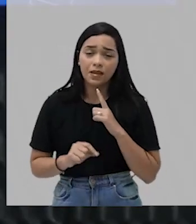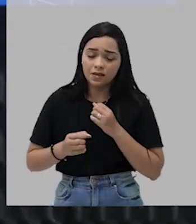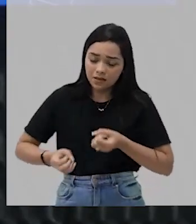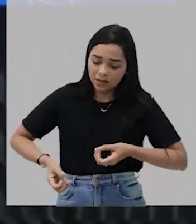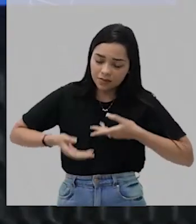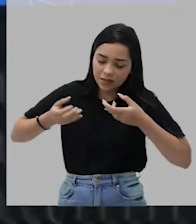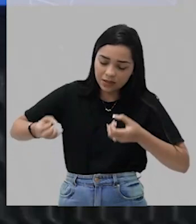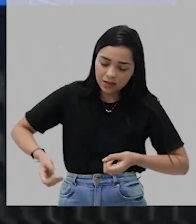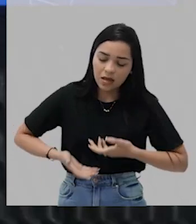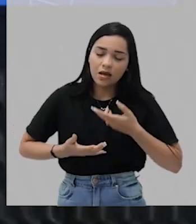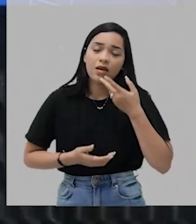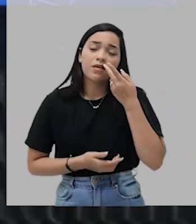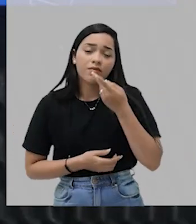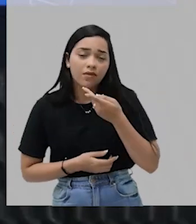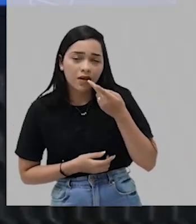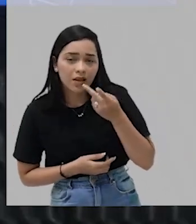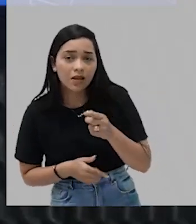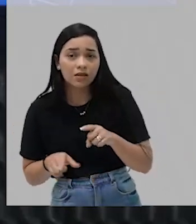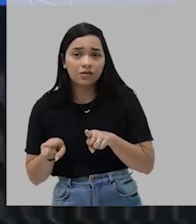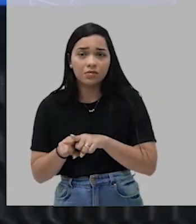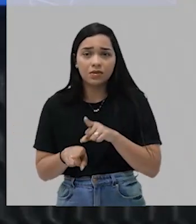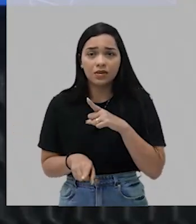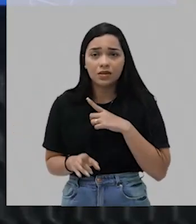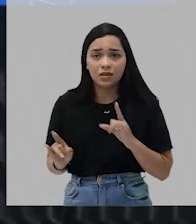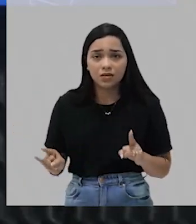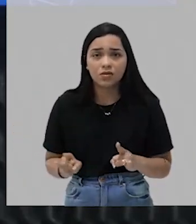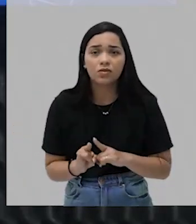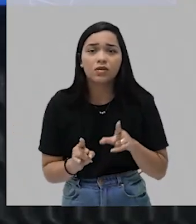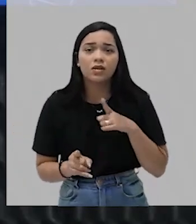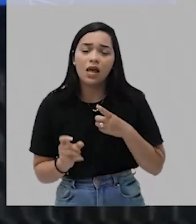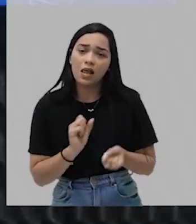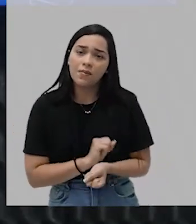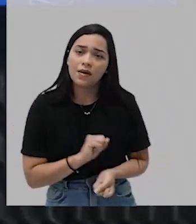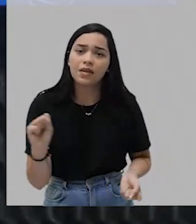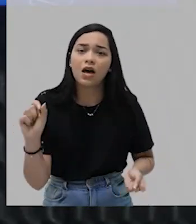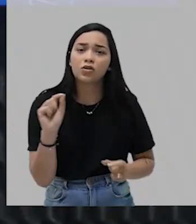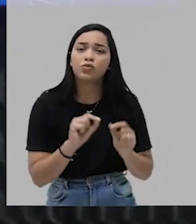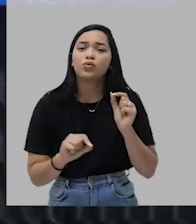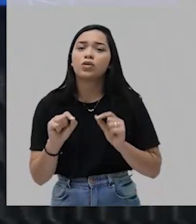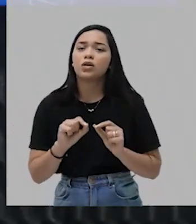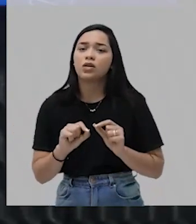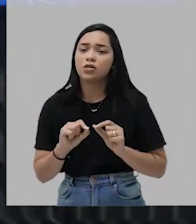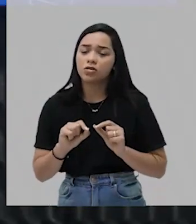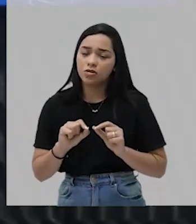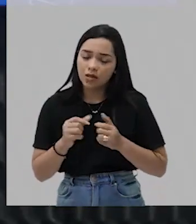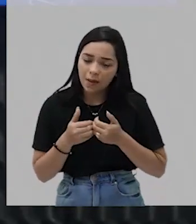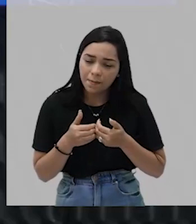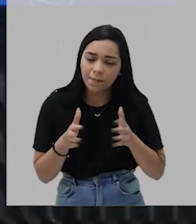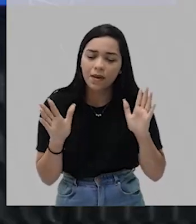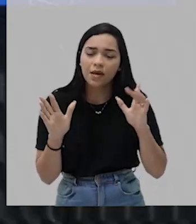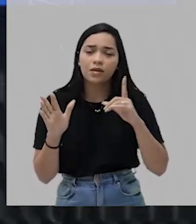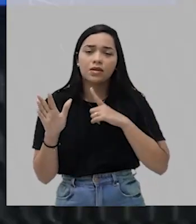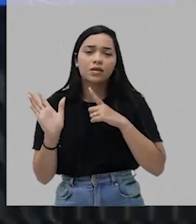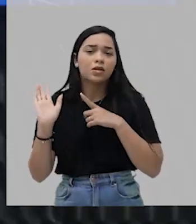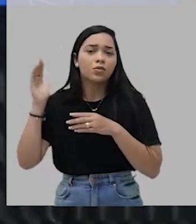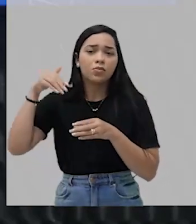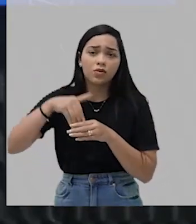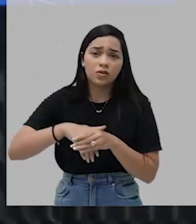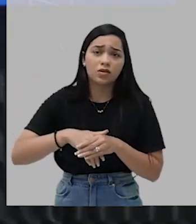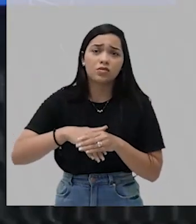expressar, de falar. As instituições tendo a liberdade de funcionar com um processo